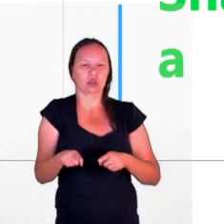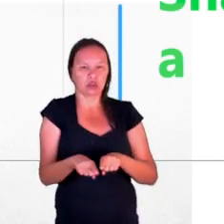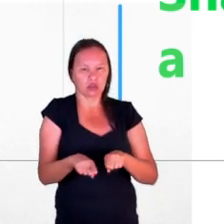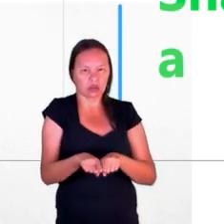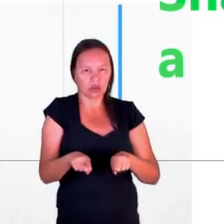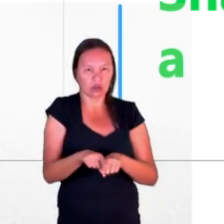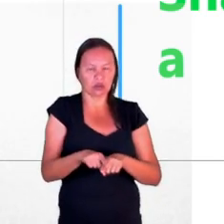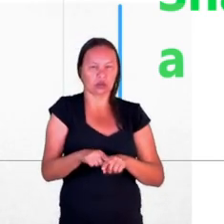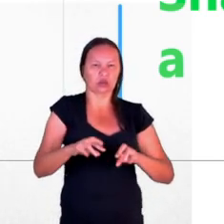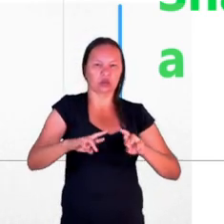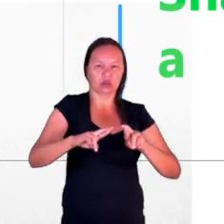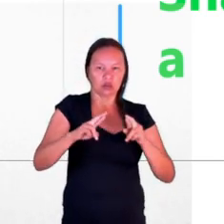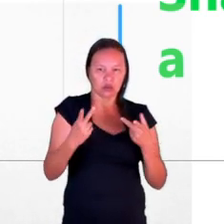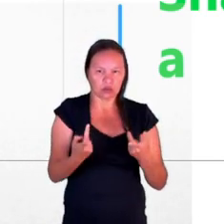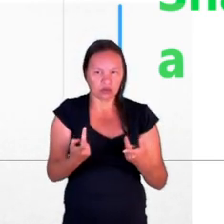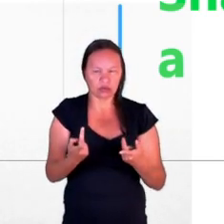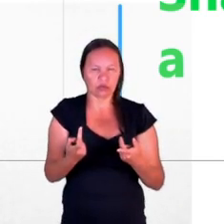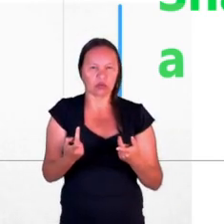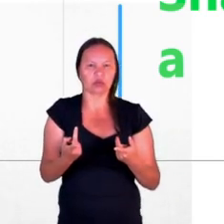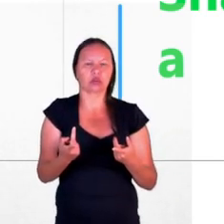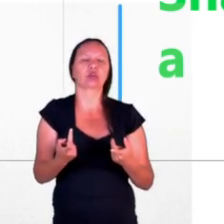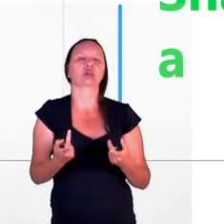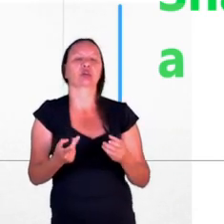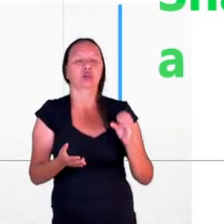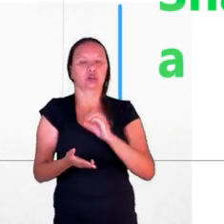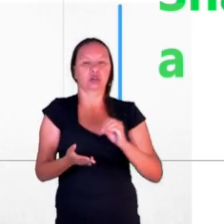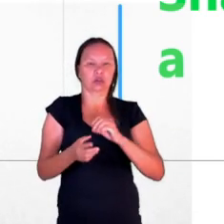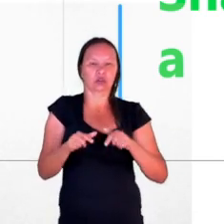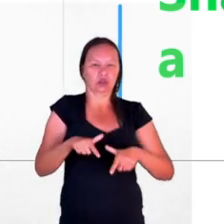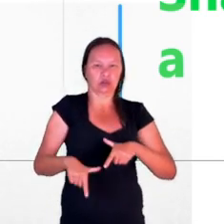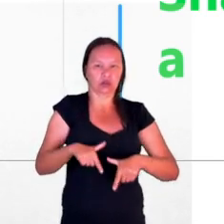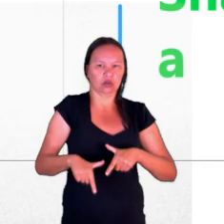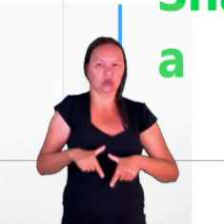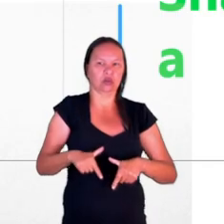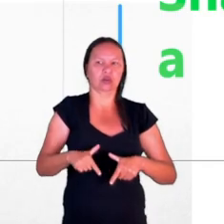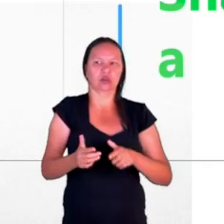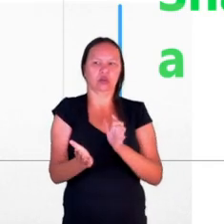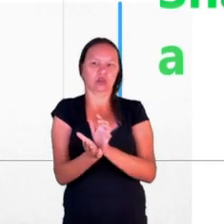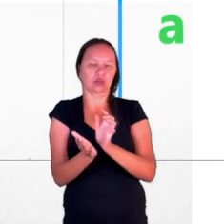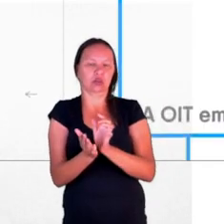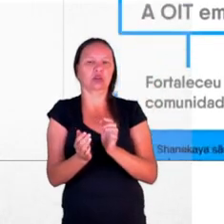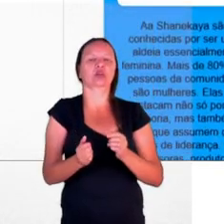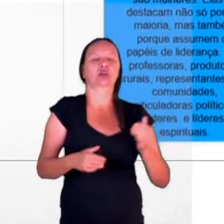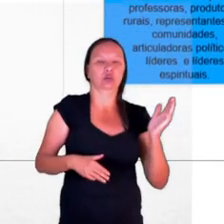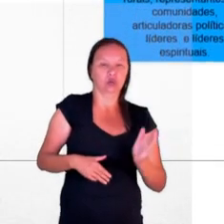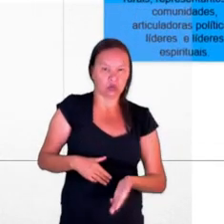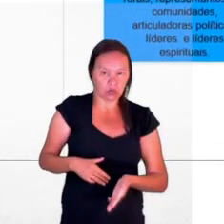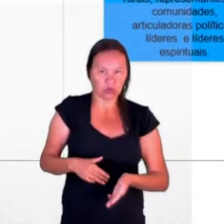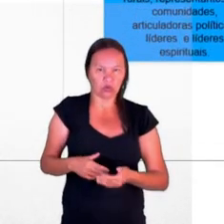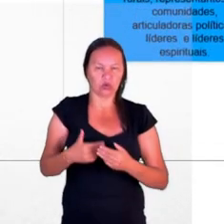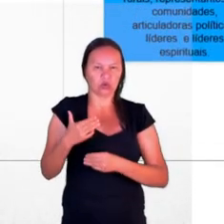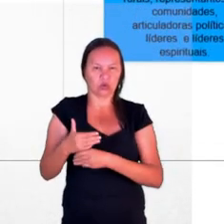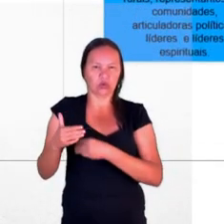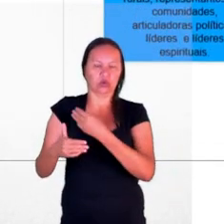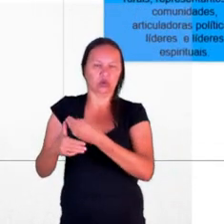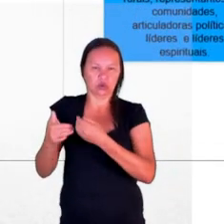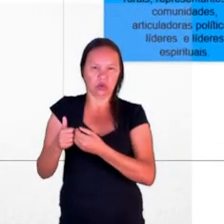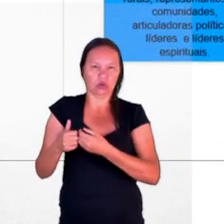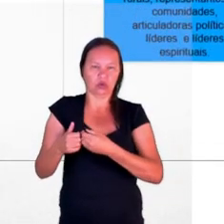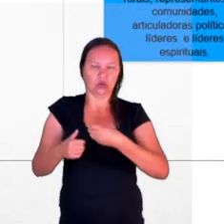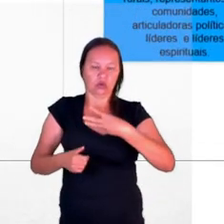diferencia do do convencional dos grupos de trabalho na nossa instituição porque ele hoje é um grupo de trabalho formado por mais de 40